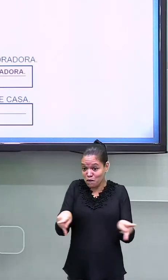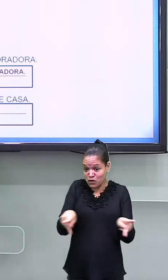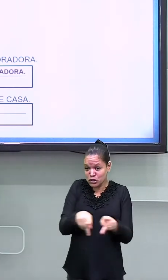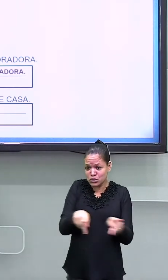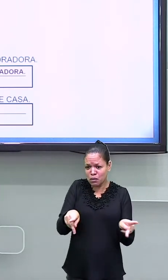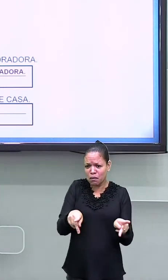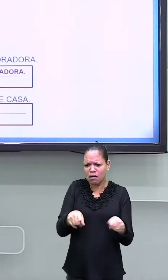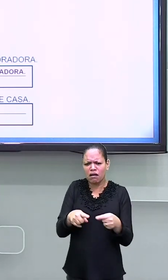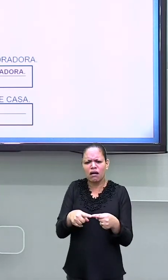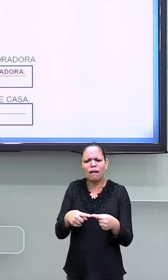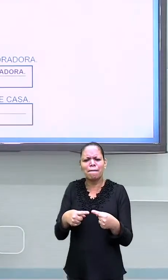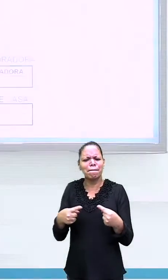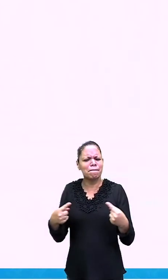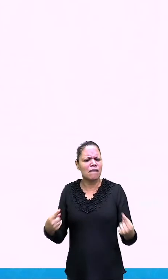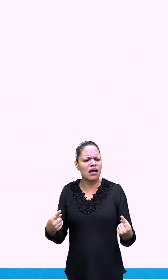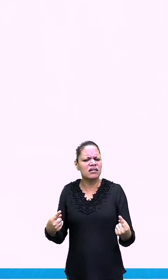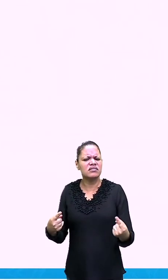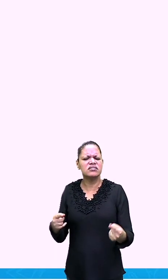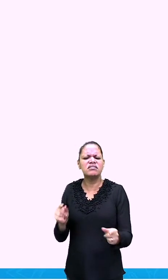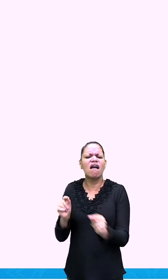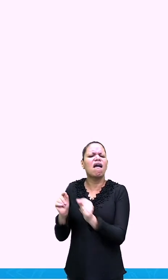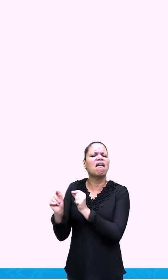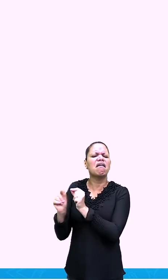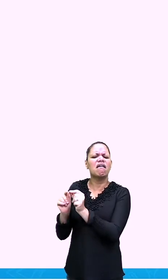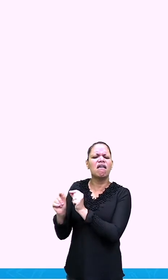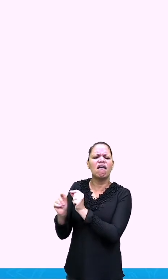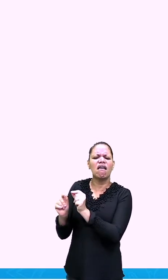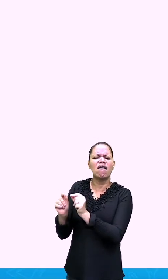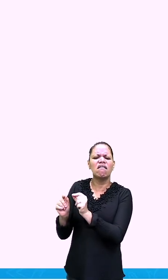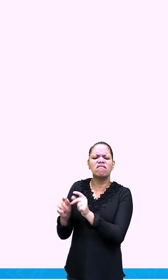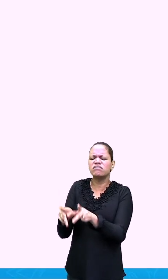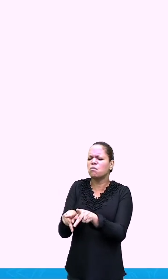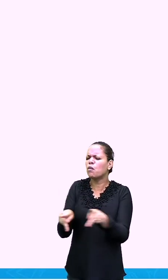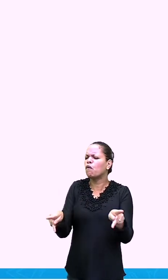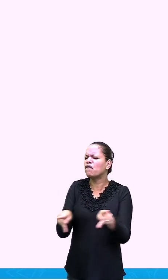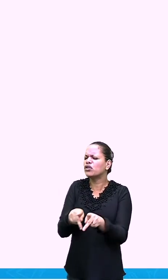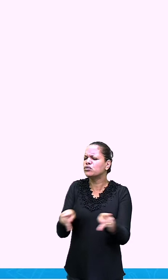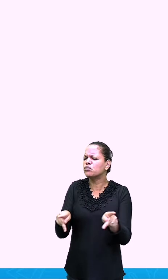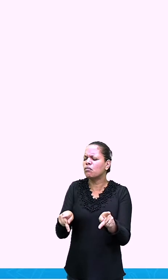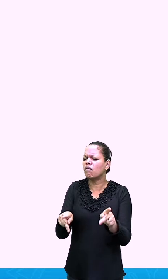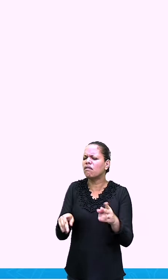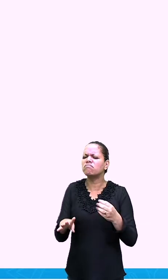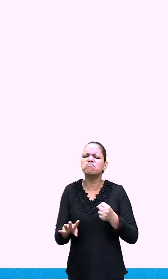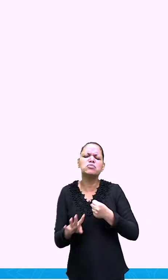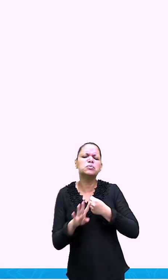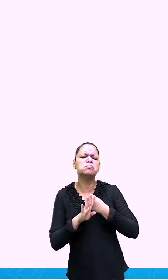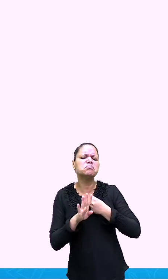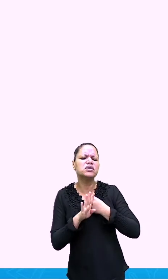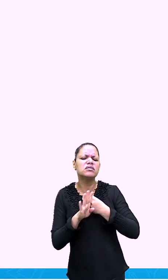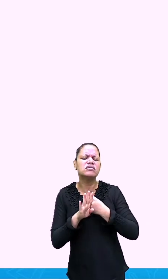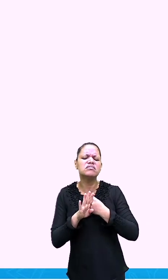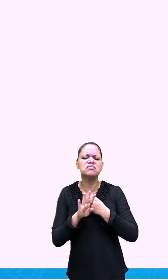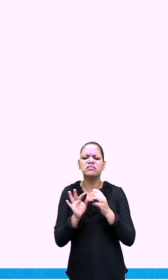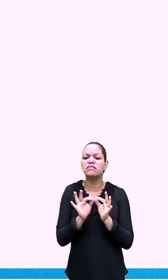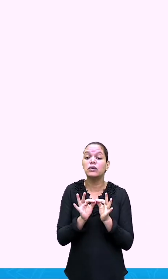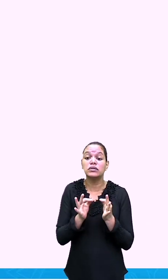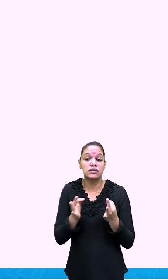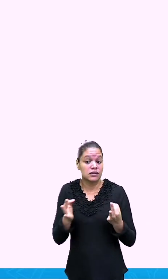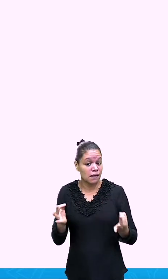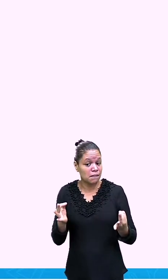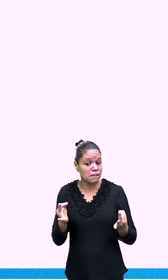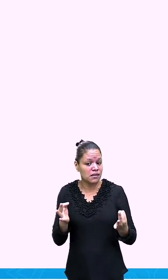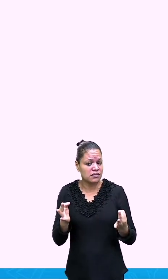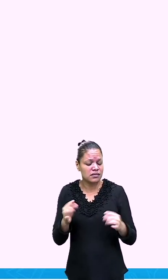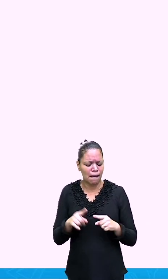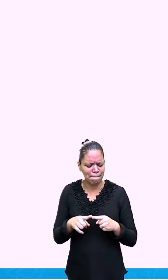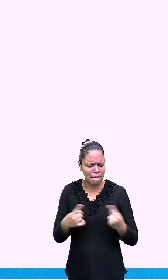aqui, ela é um substantivo comum. Se a gente der um nome para ela, a gente vai deixar ela como substantivo